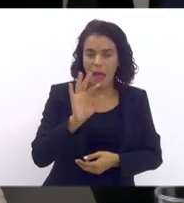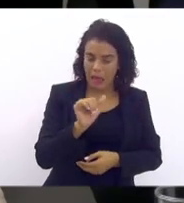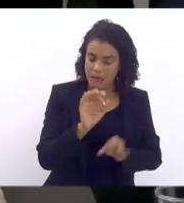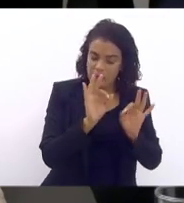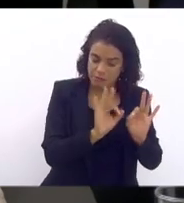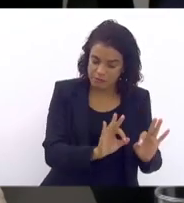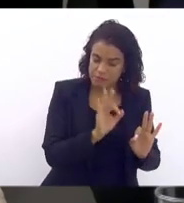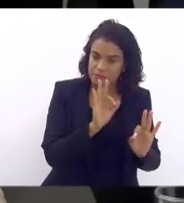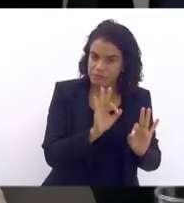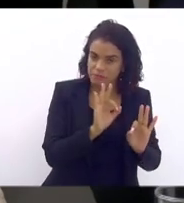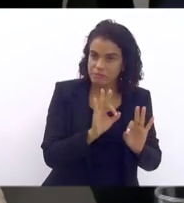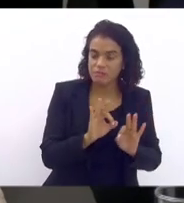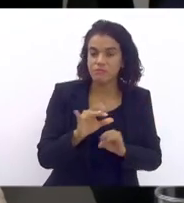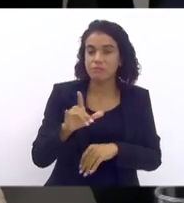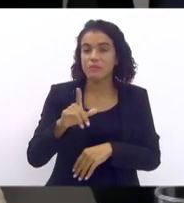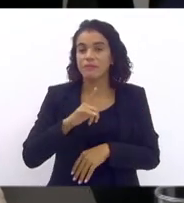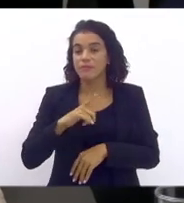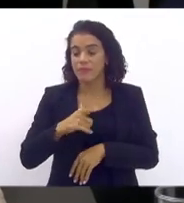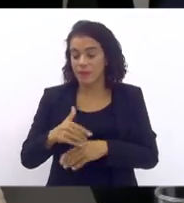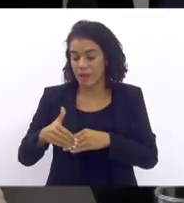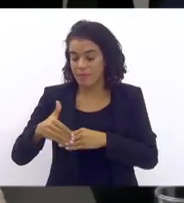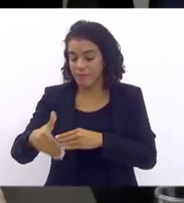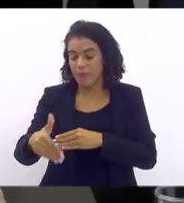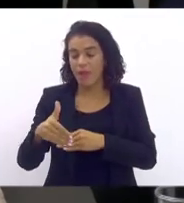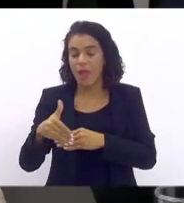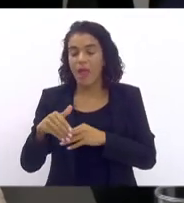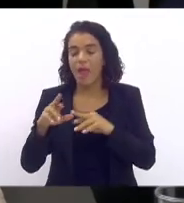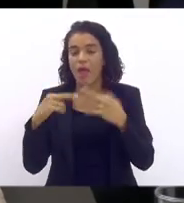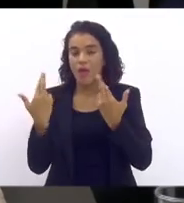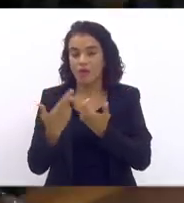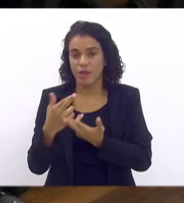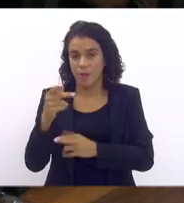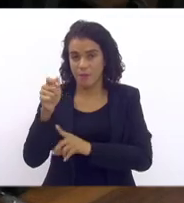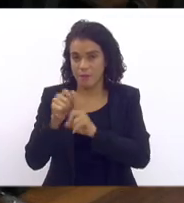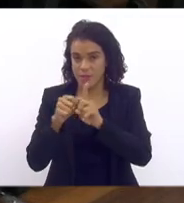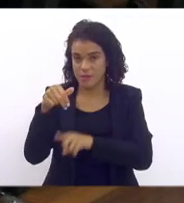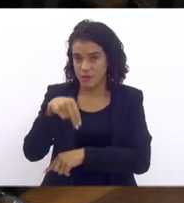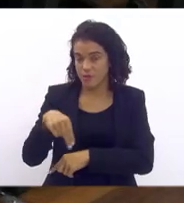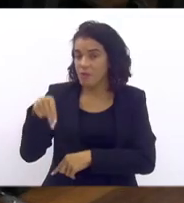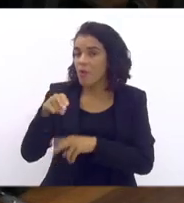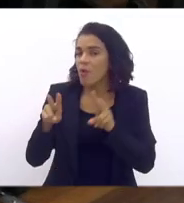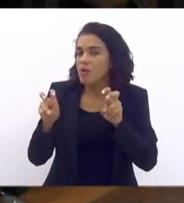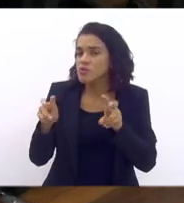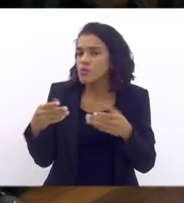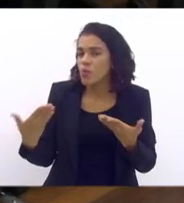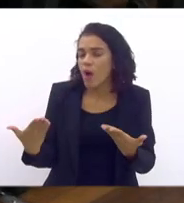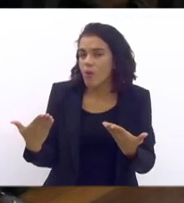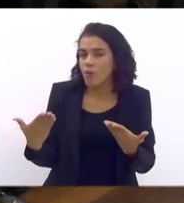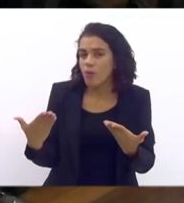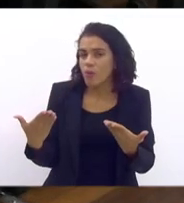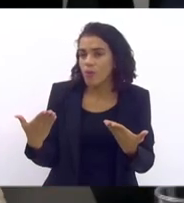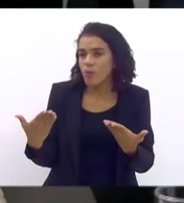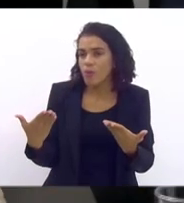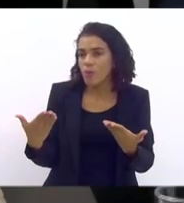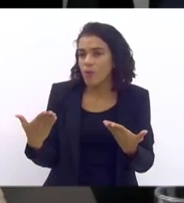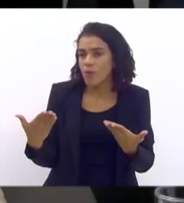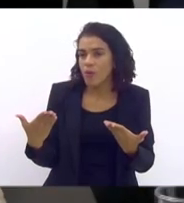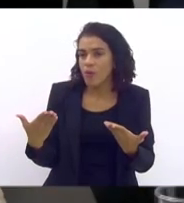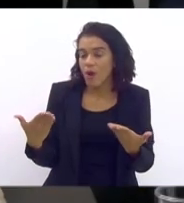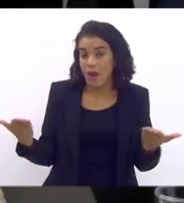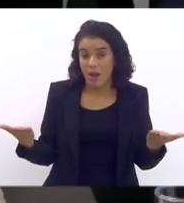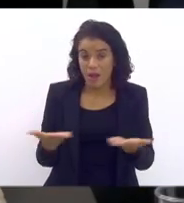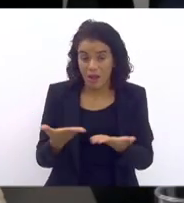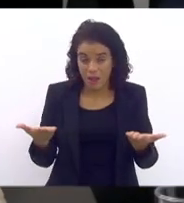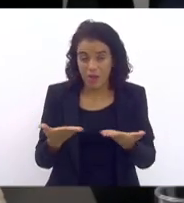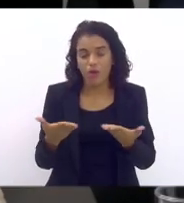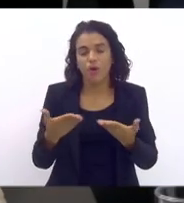Inea E aí vamos ter uma outra reunião agora em novembro Novembro Mas qual o assunto que vai ser tratado já tem um objeto do então a gente tá trazendo todas